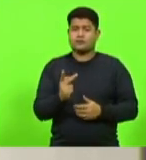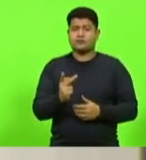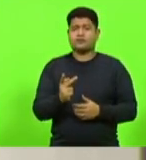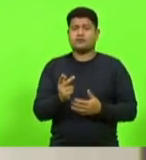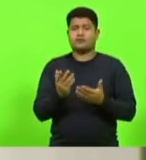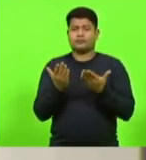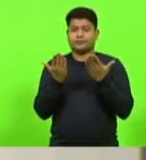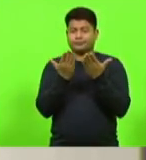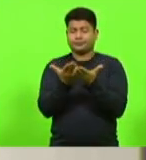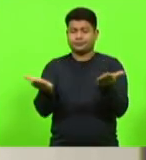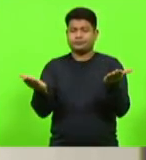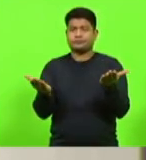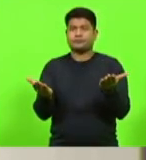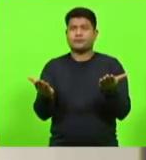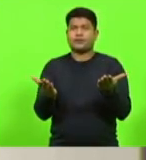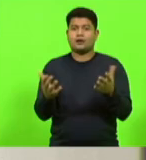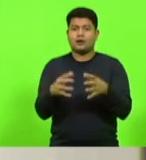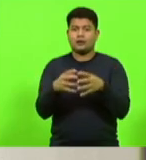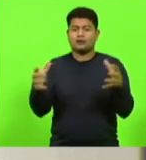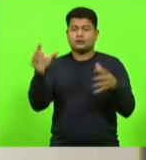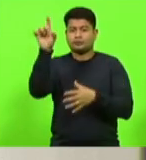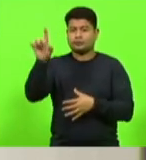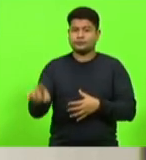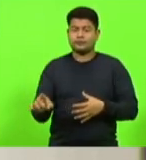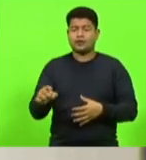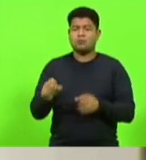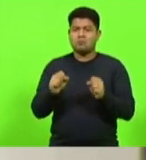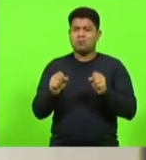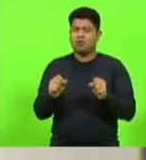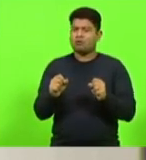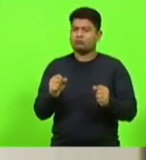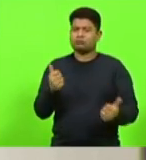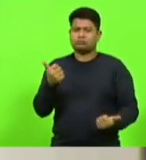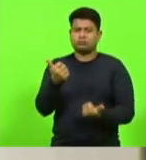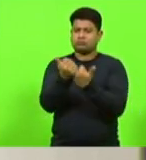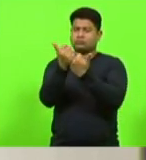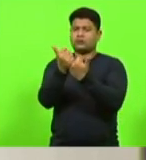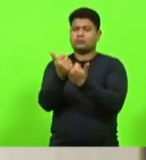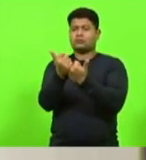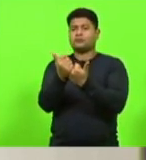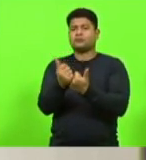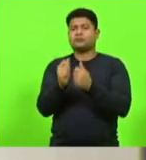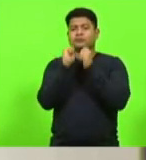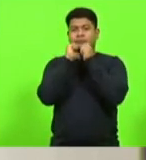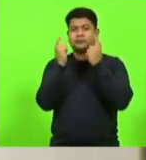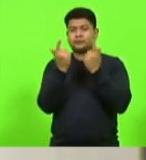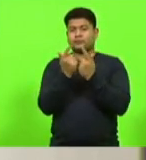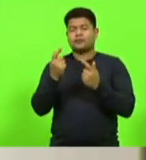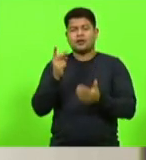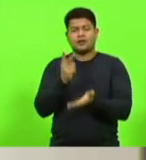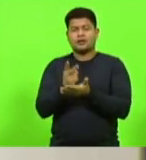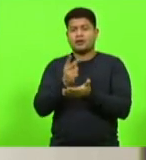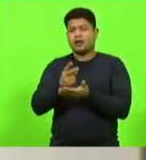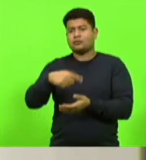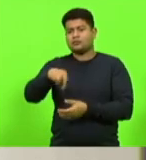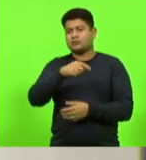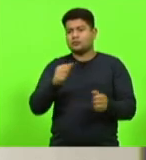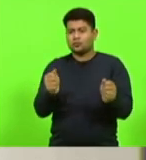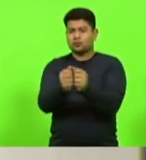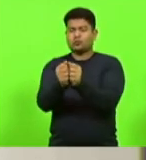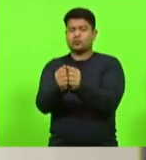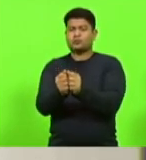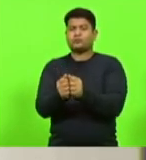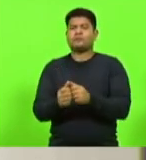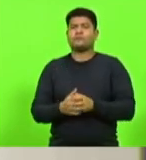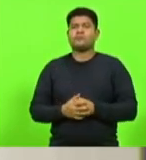esta grande diretoria que pode contar com a LESC diuturnamente, que estamos sempre junto com vocês.